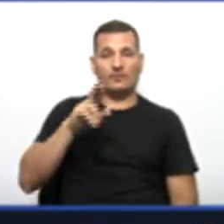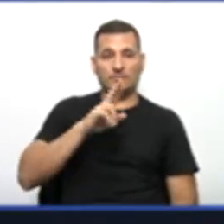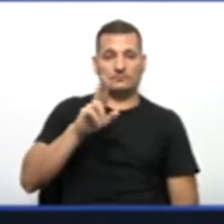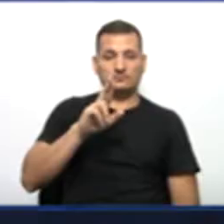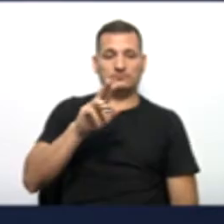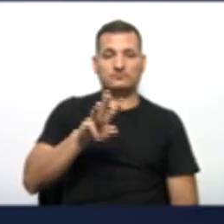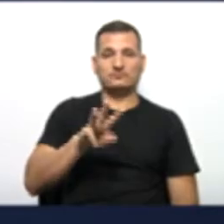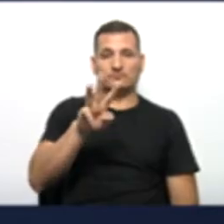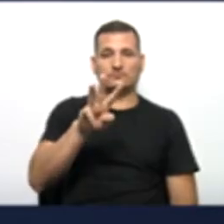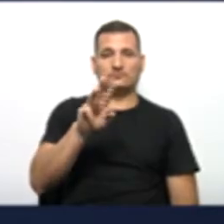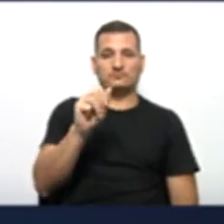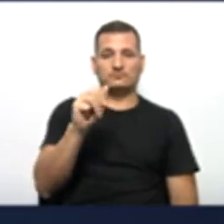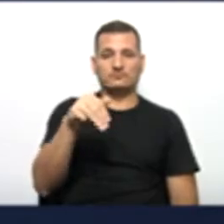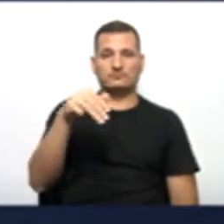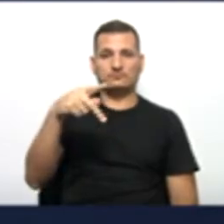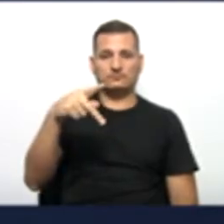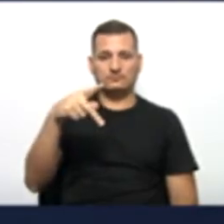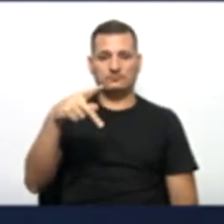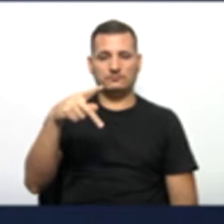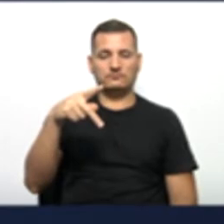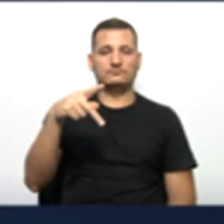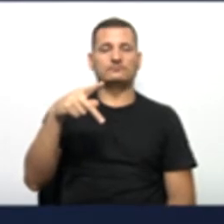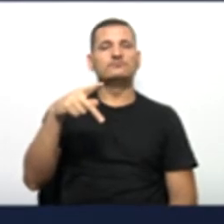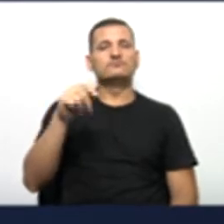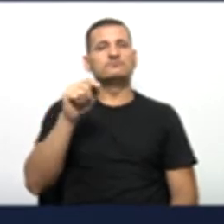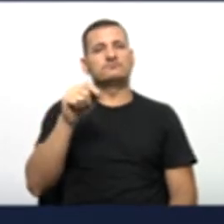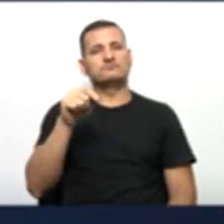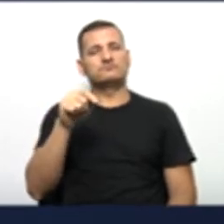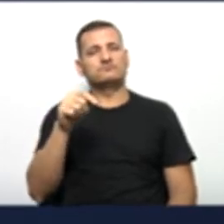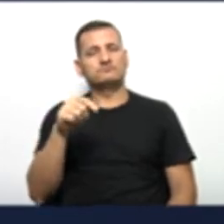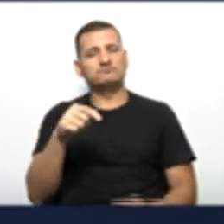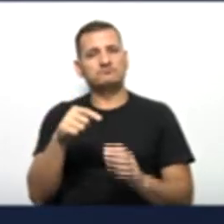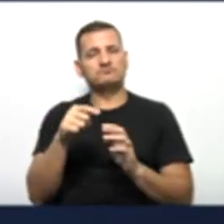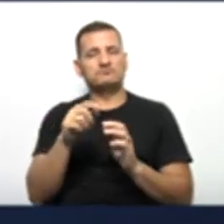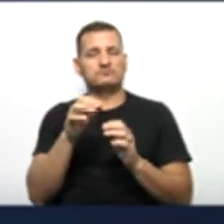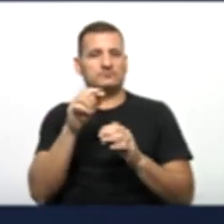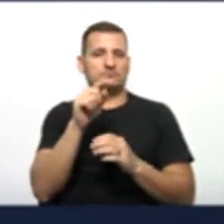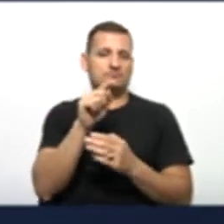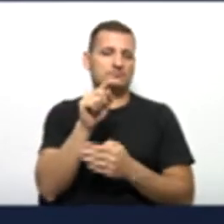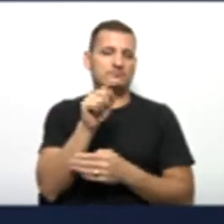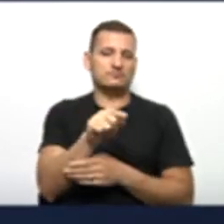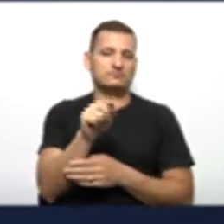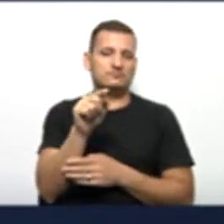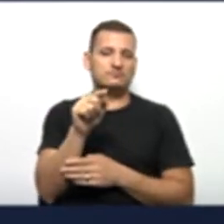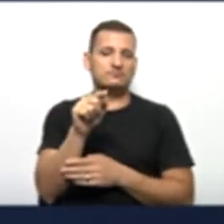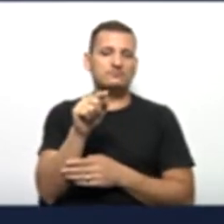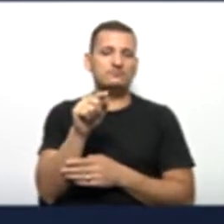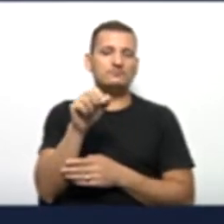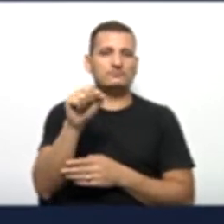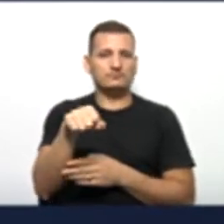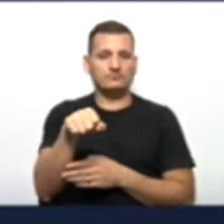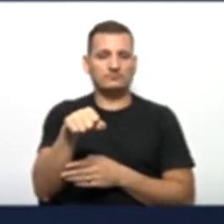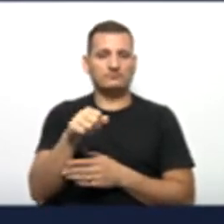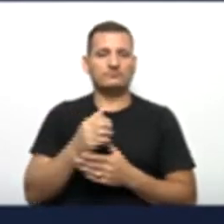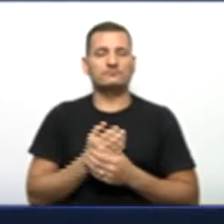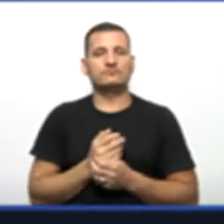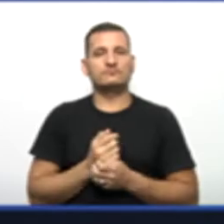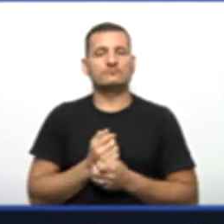amplo vão iniciá lo ele vai perguntar se você tem certeza tal tal eu vou dizer que sim